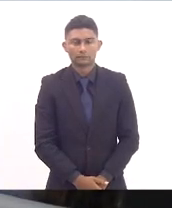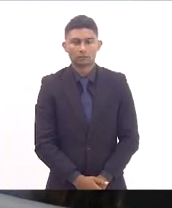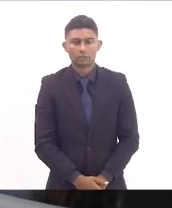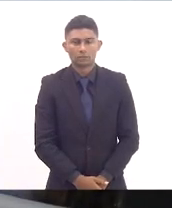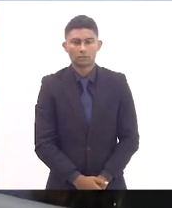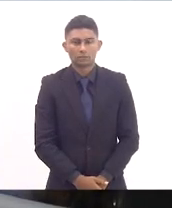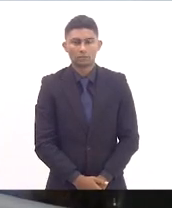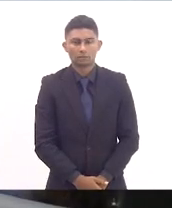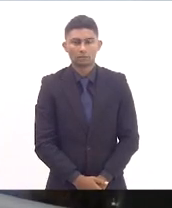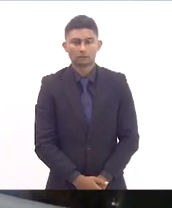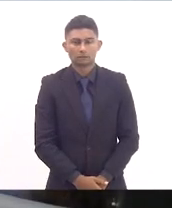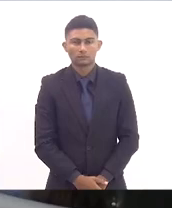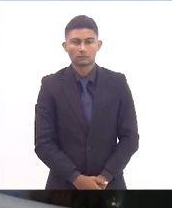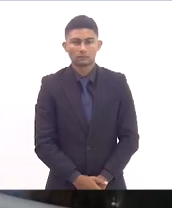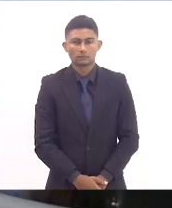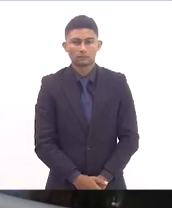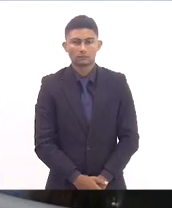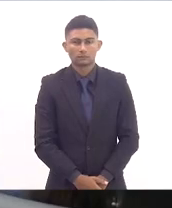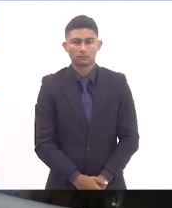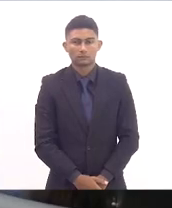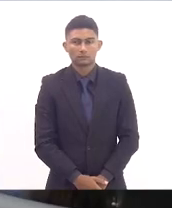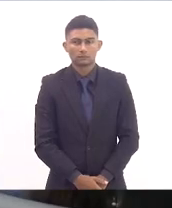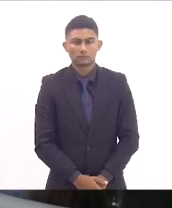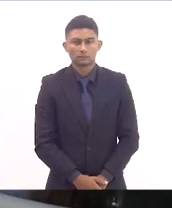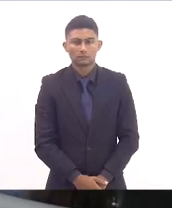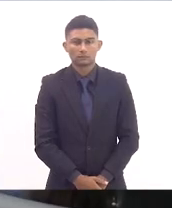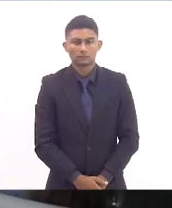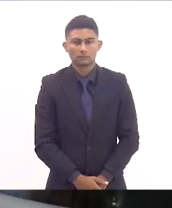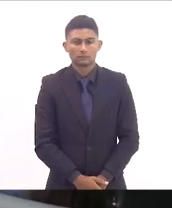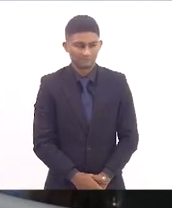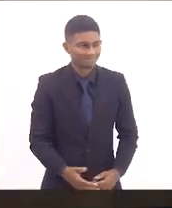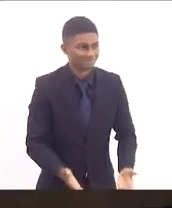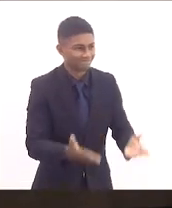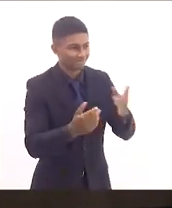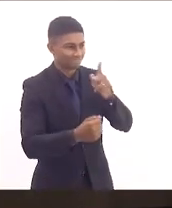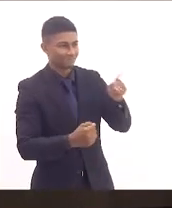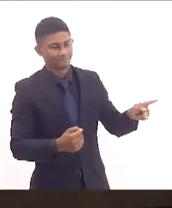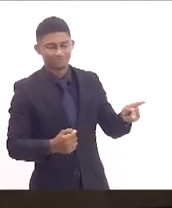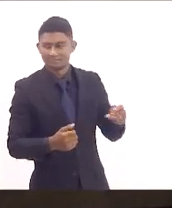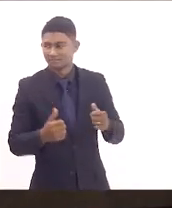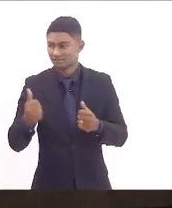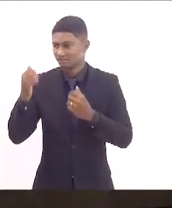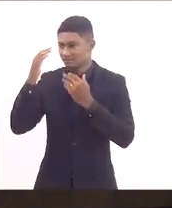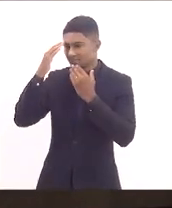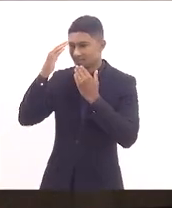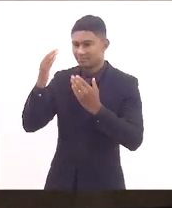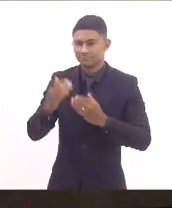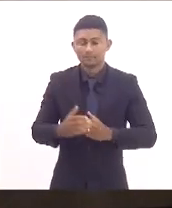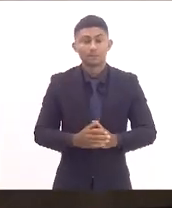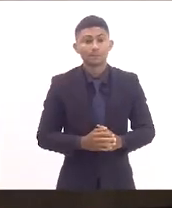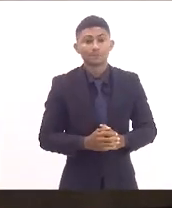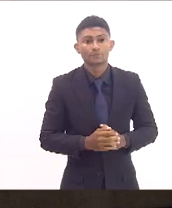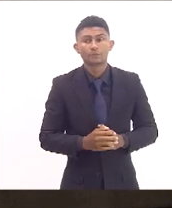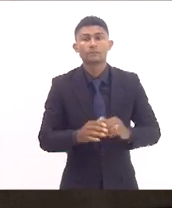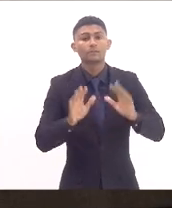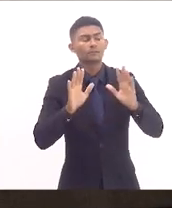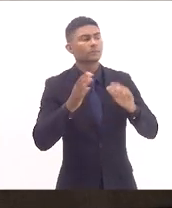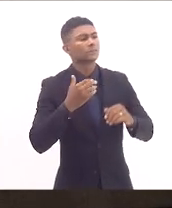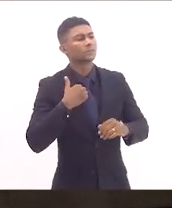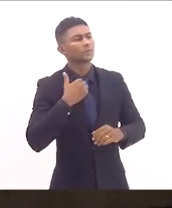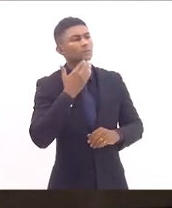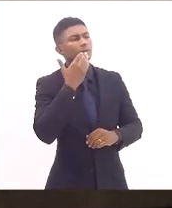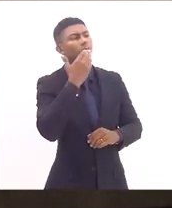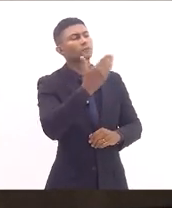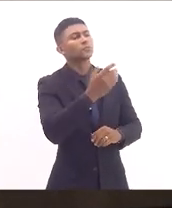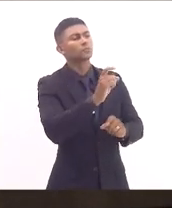G1 quem sabe sente obrigado o presente eu peço